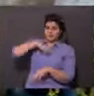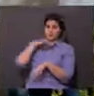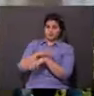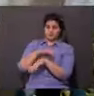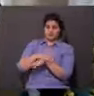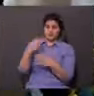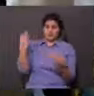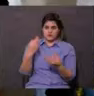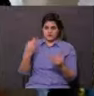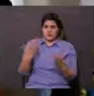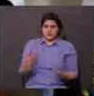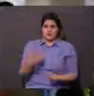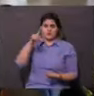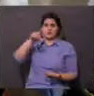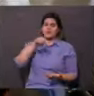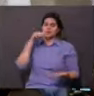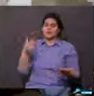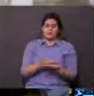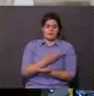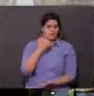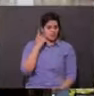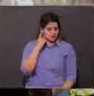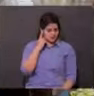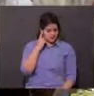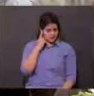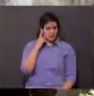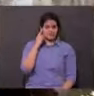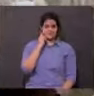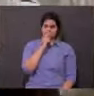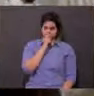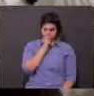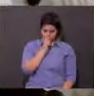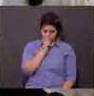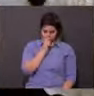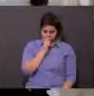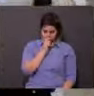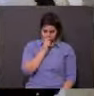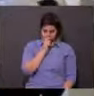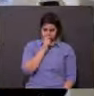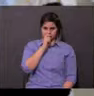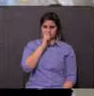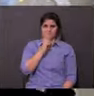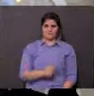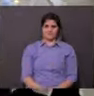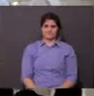pecadores, agora e na hora da nossa morte. Amém.